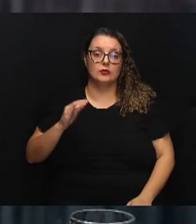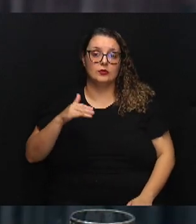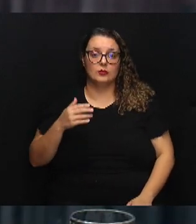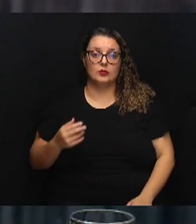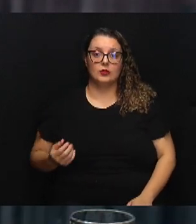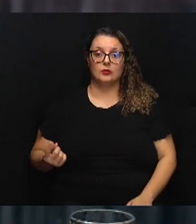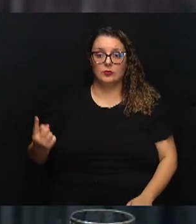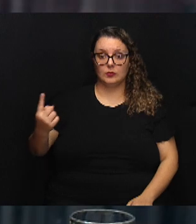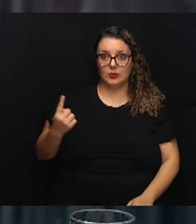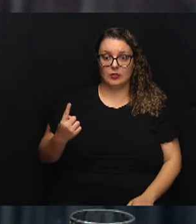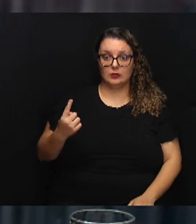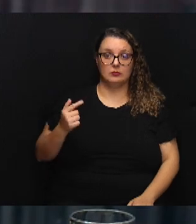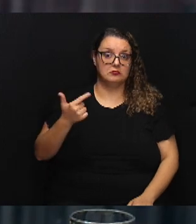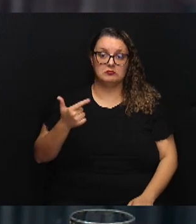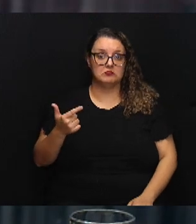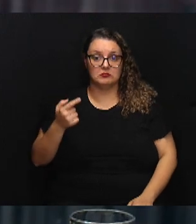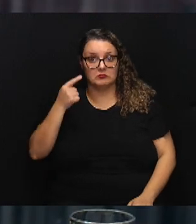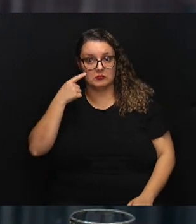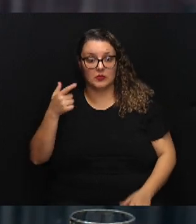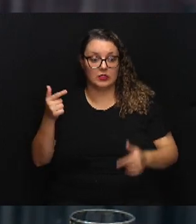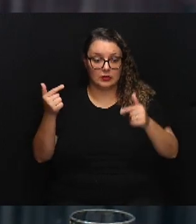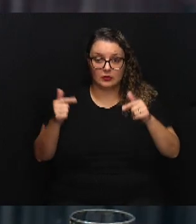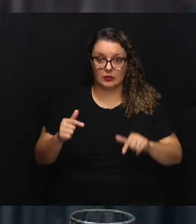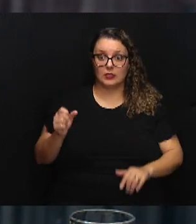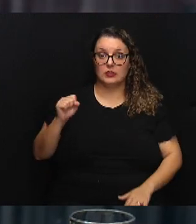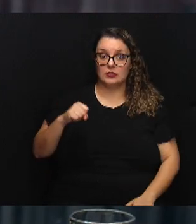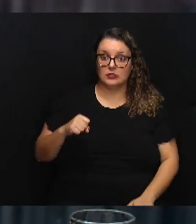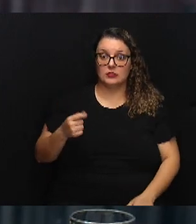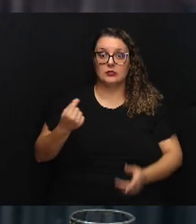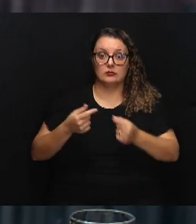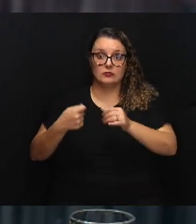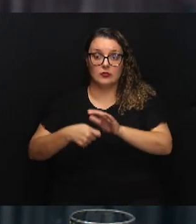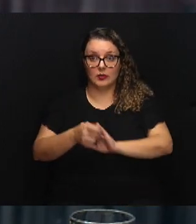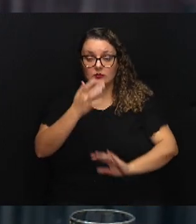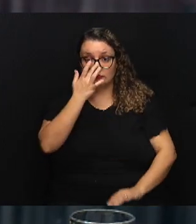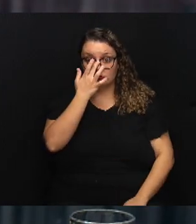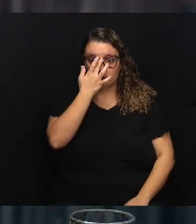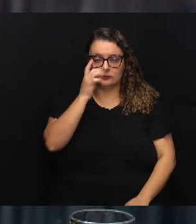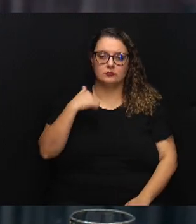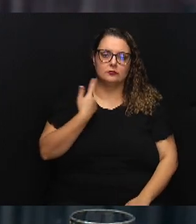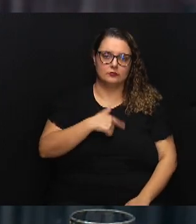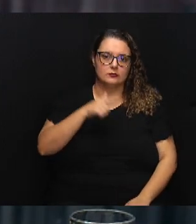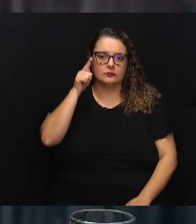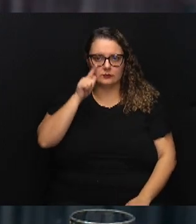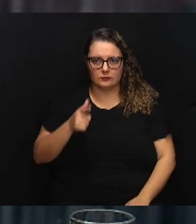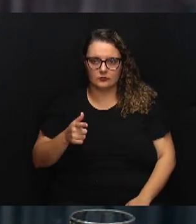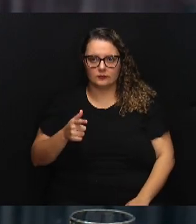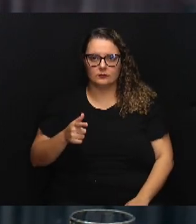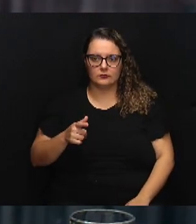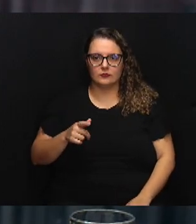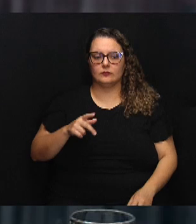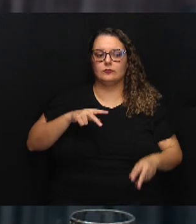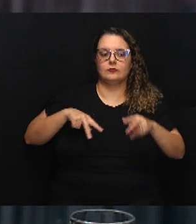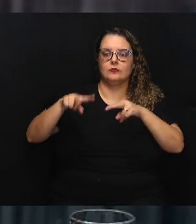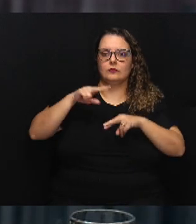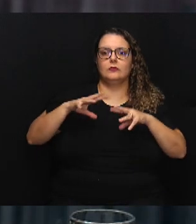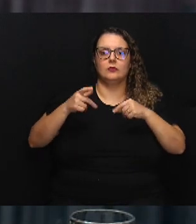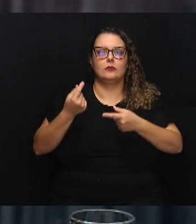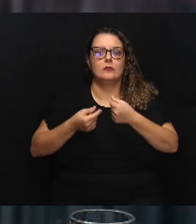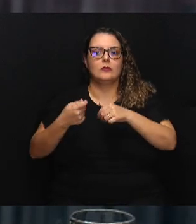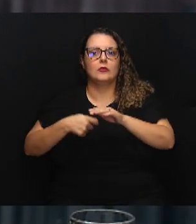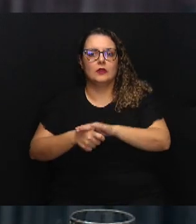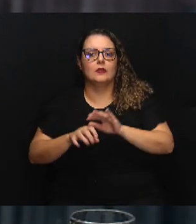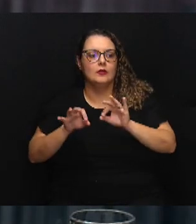chega pra gente e não tem uma premissa de lugar, e sim de investimento, a gente já consegue fazer um 360 desse investimento que ele